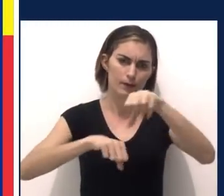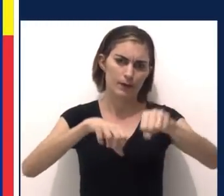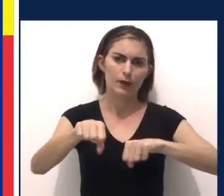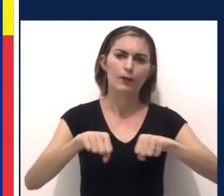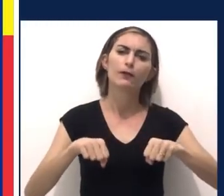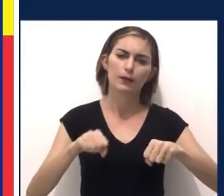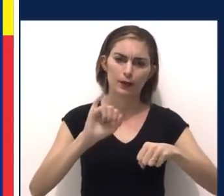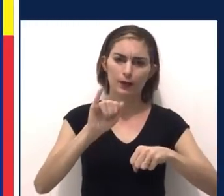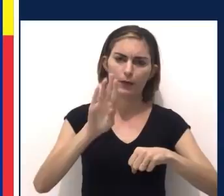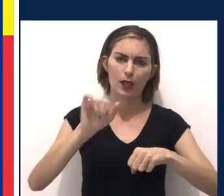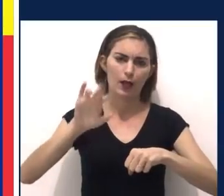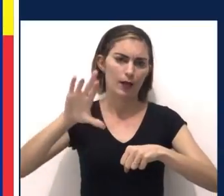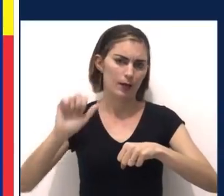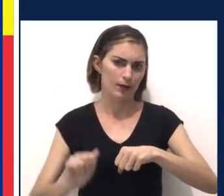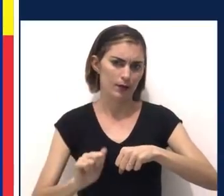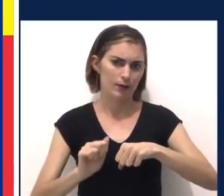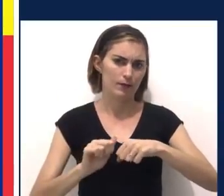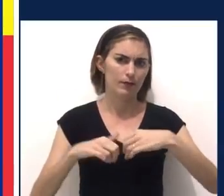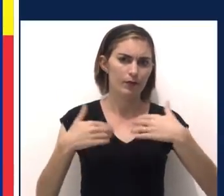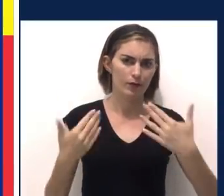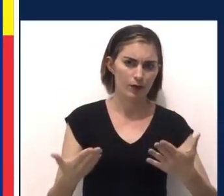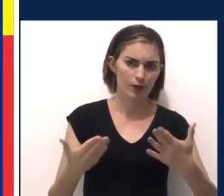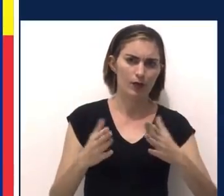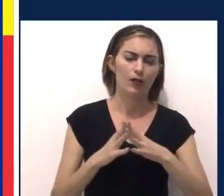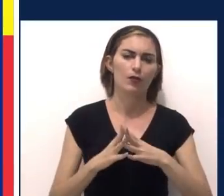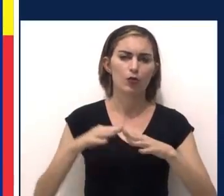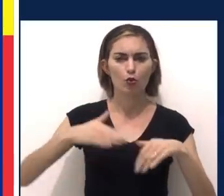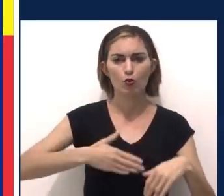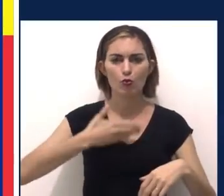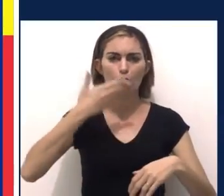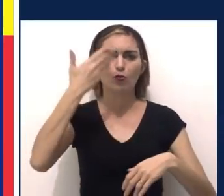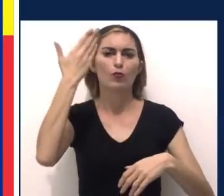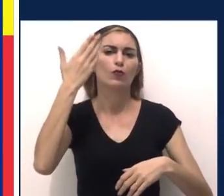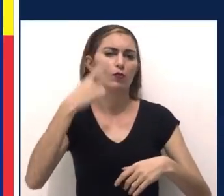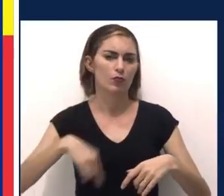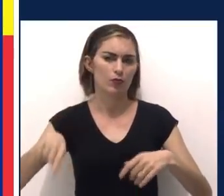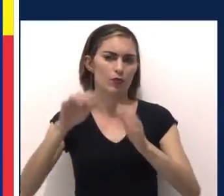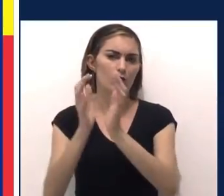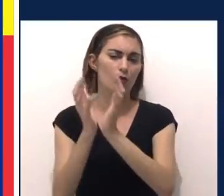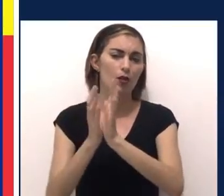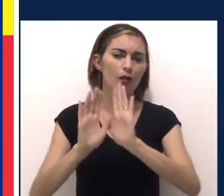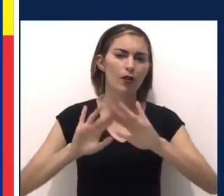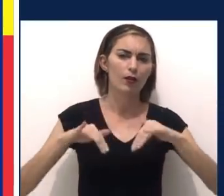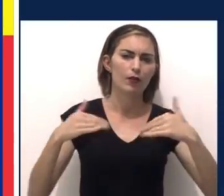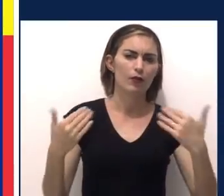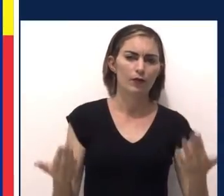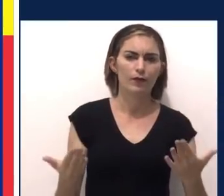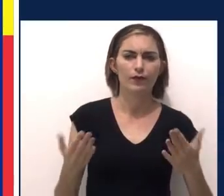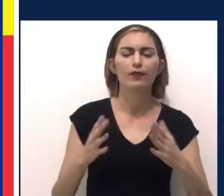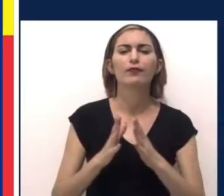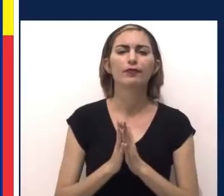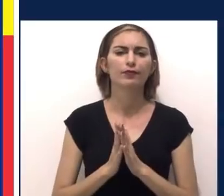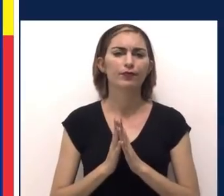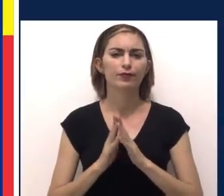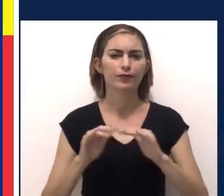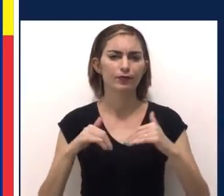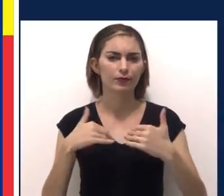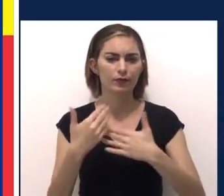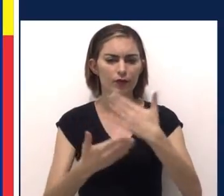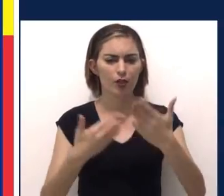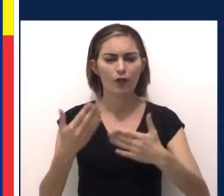península ibérica aos muçulmanos. Então, desenrolar,